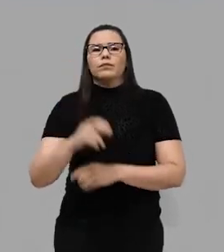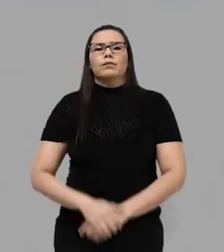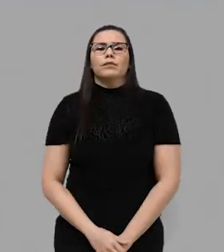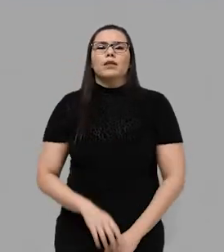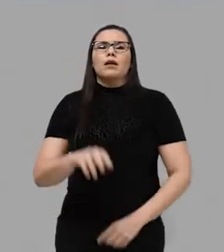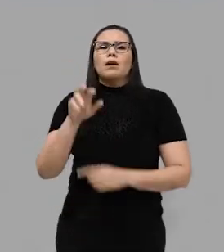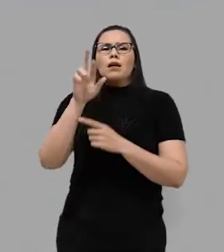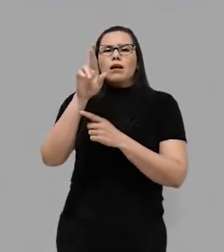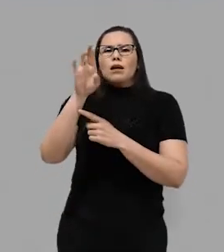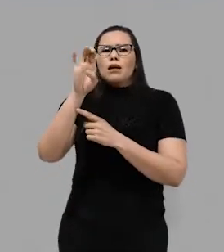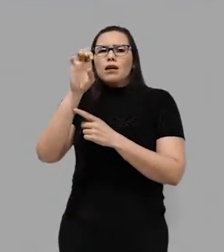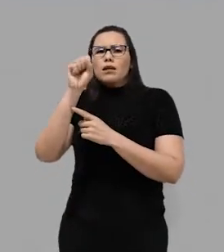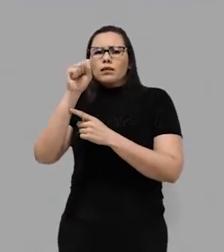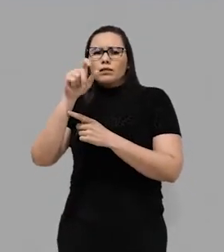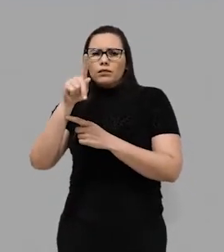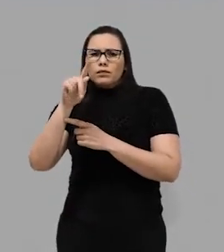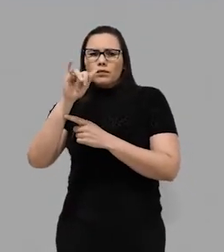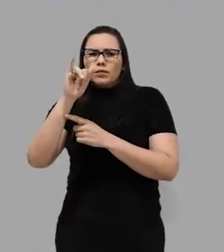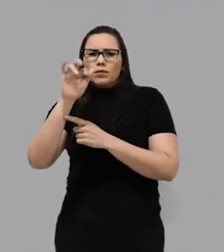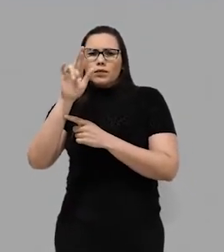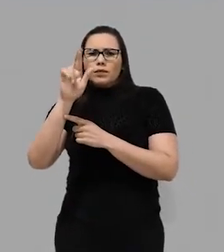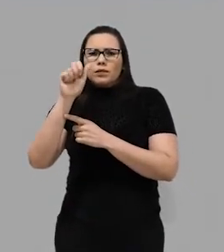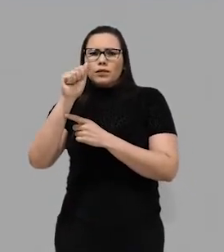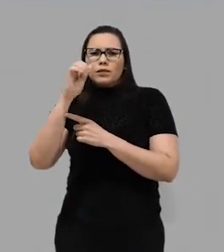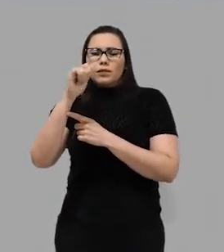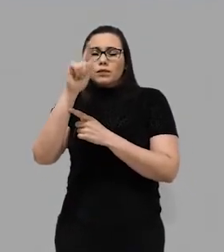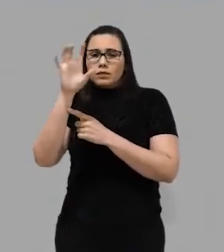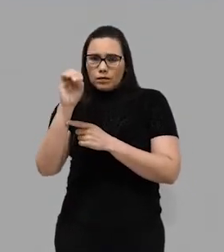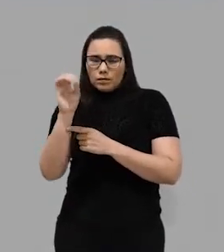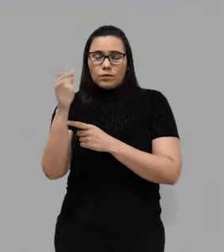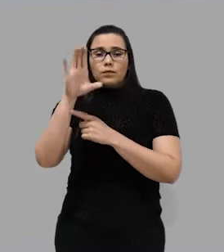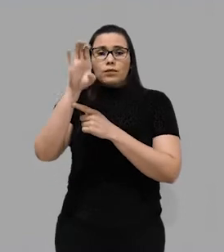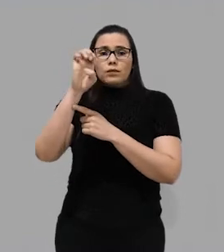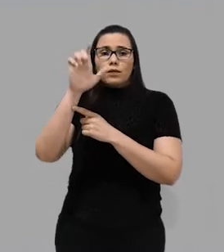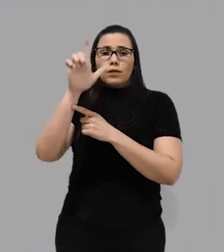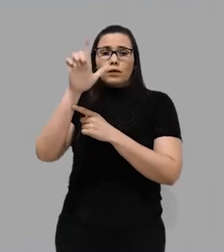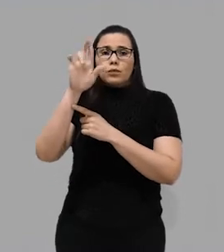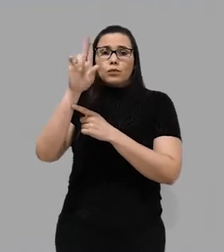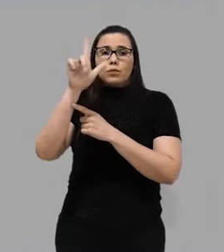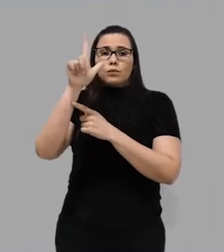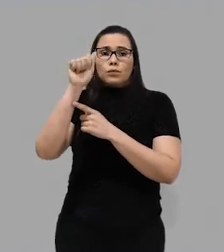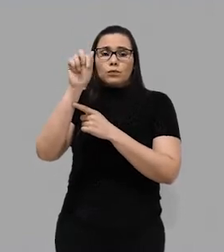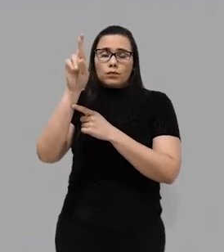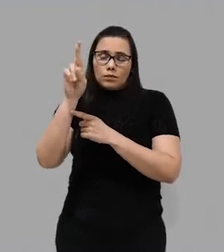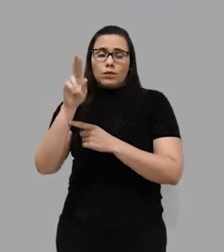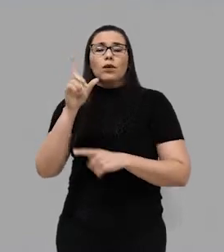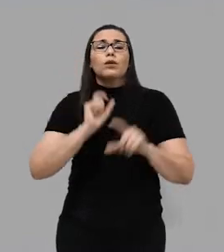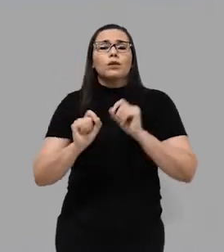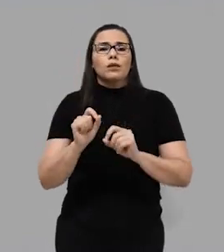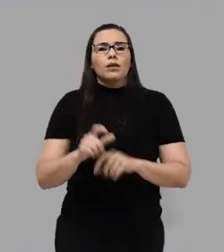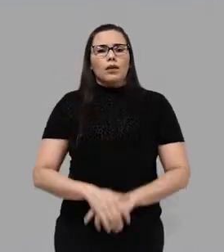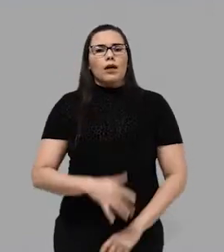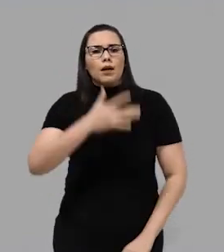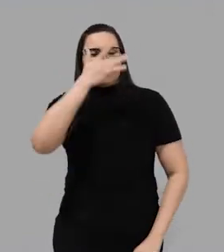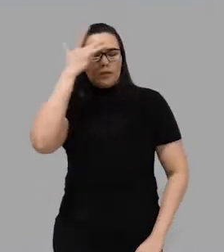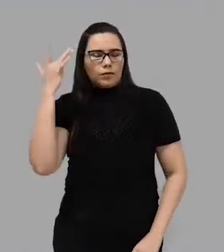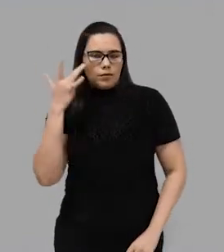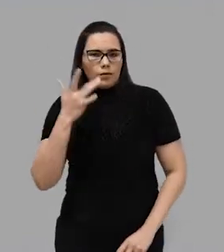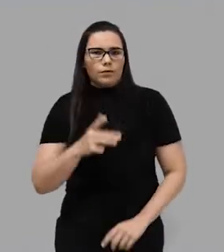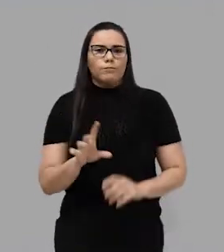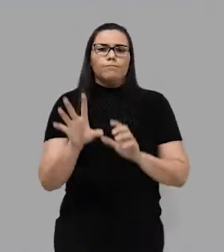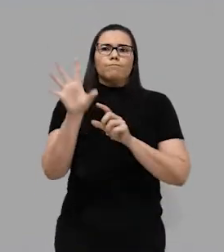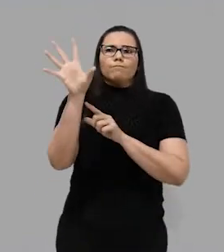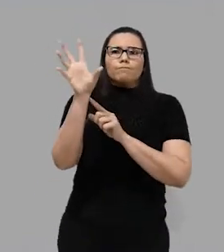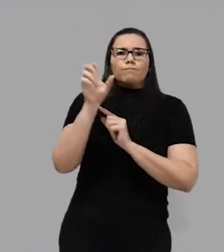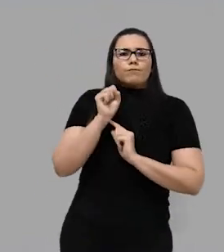ele consome a glicose que foi produzida na fotossíntese e reage essa